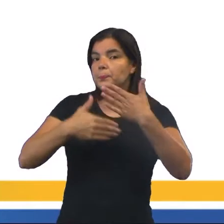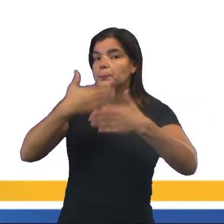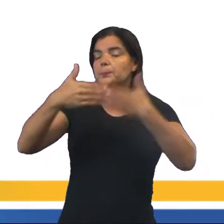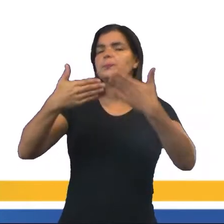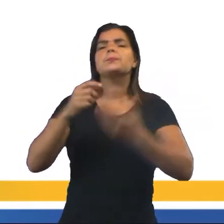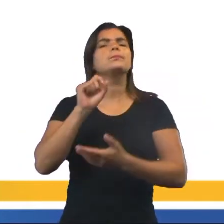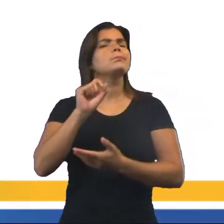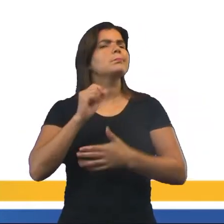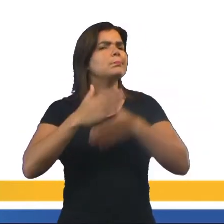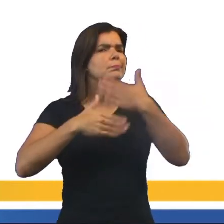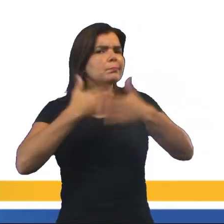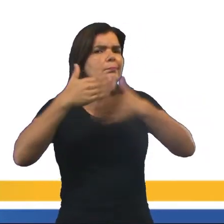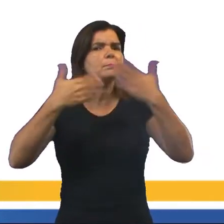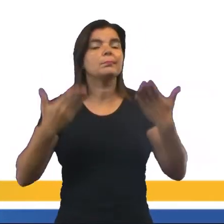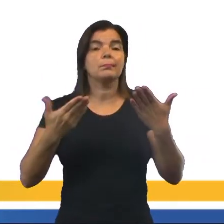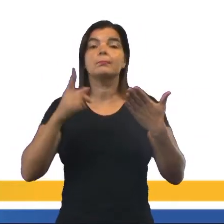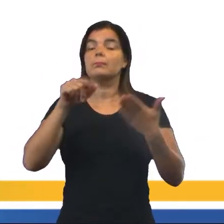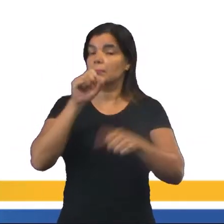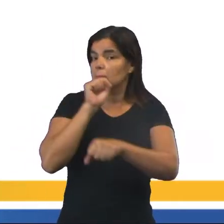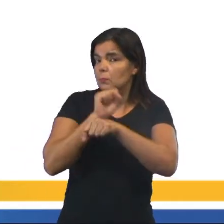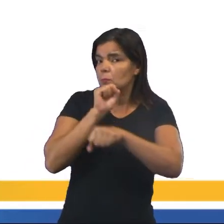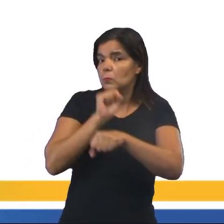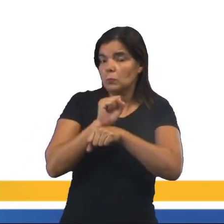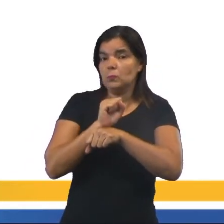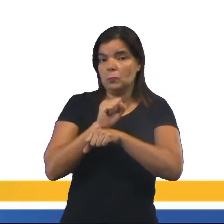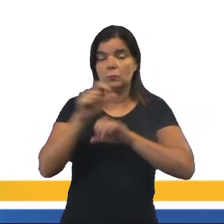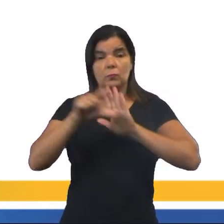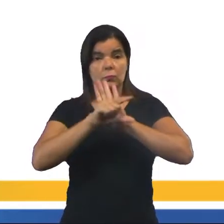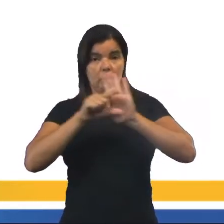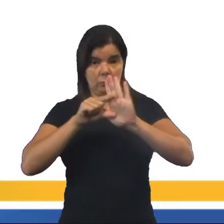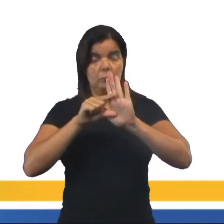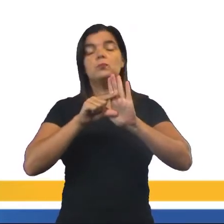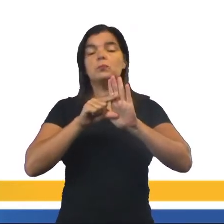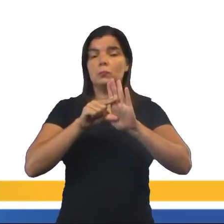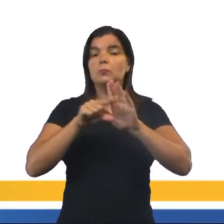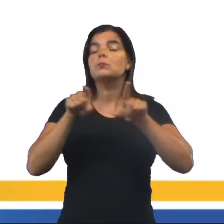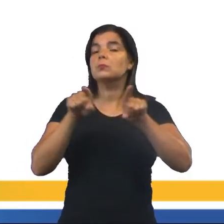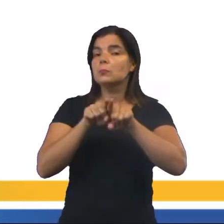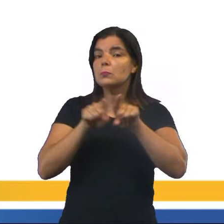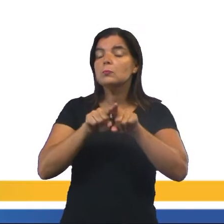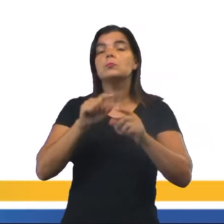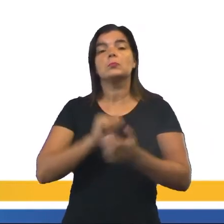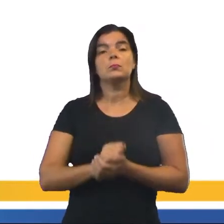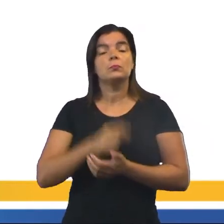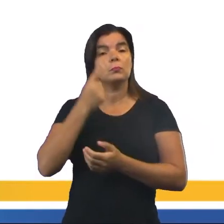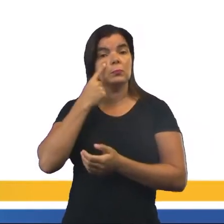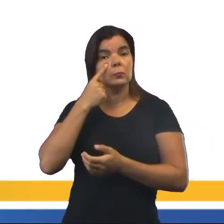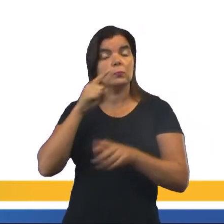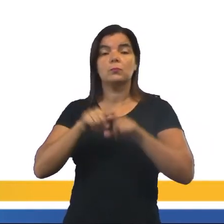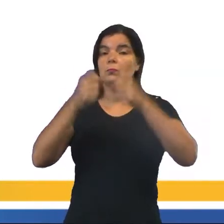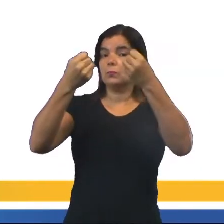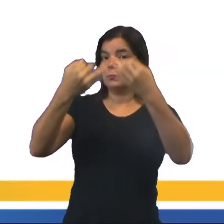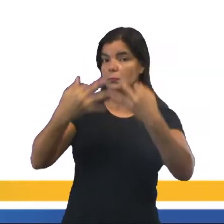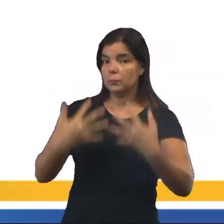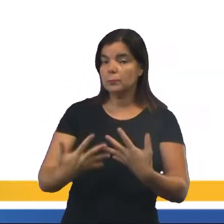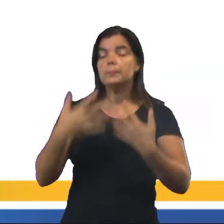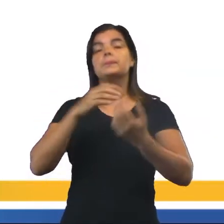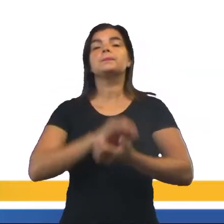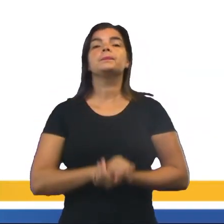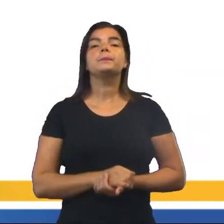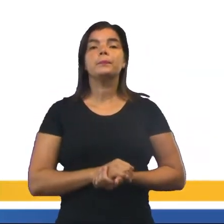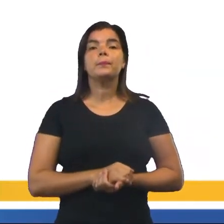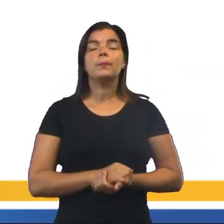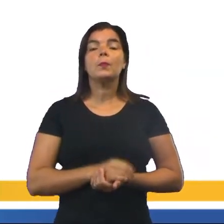Desenvolvimento. O que é o desenvolvimento? É esperado que nos parágrafos intermediários, também chamados de